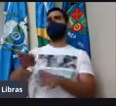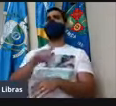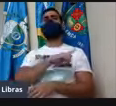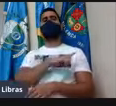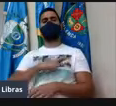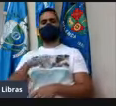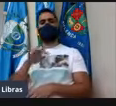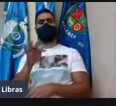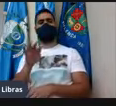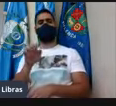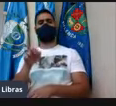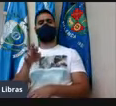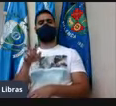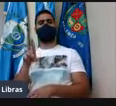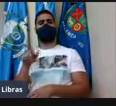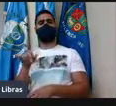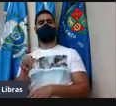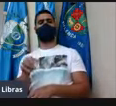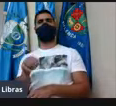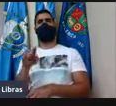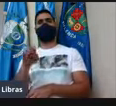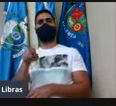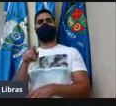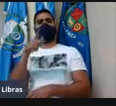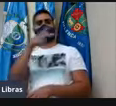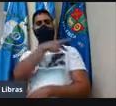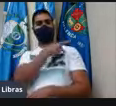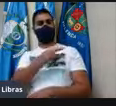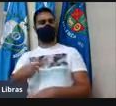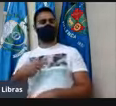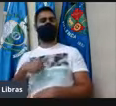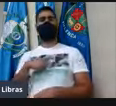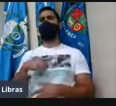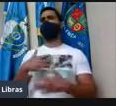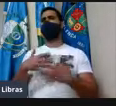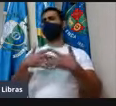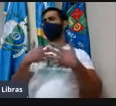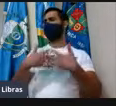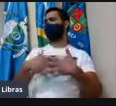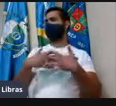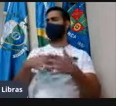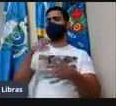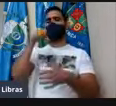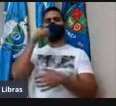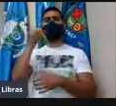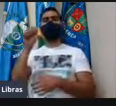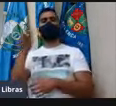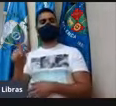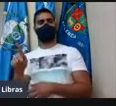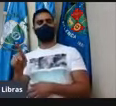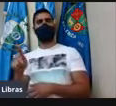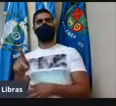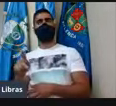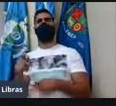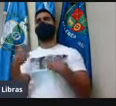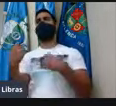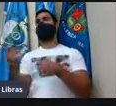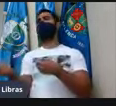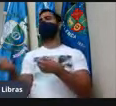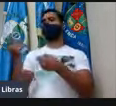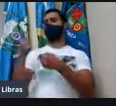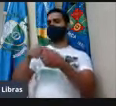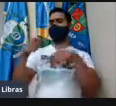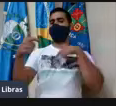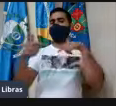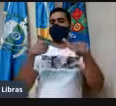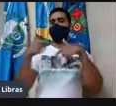governo Fernandinho Graça, pela ex-diretora do PREV, e causando aí um transtorno enorme para essas mulheres aposentadas. Muitas tiveram que retornar ao